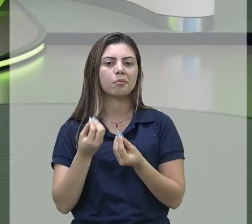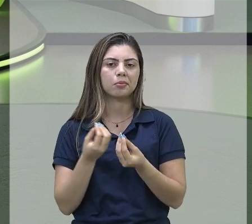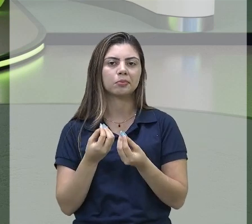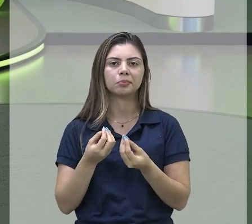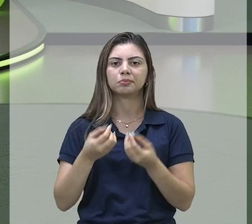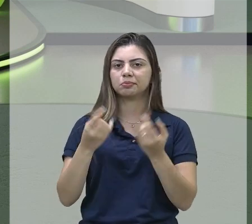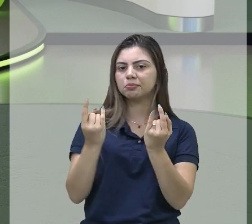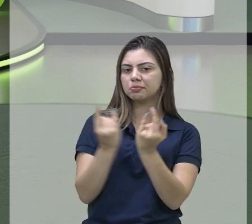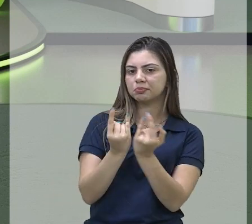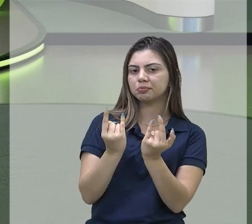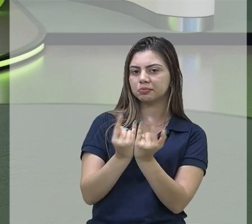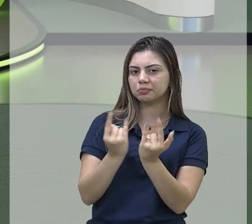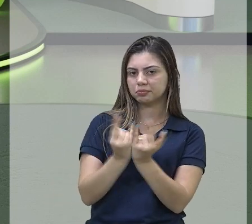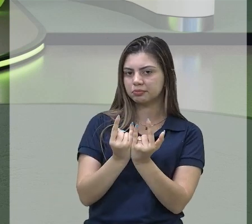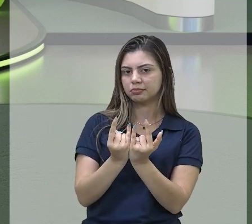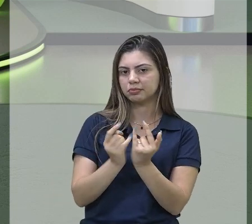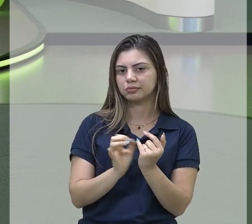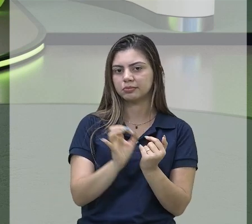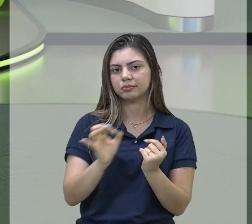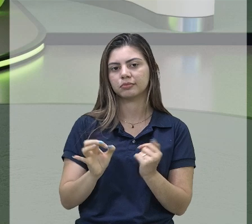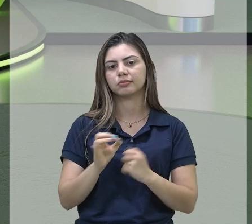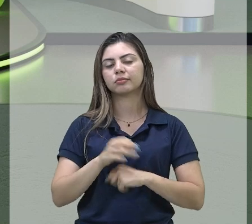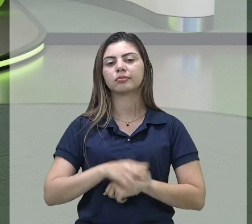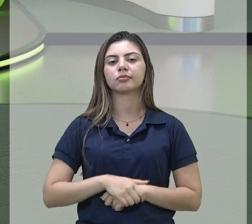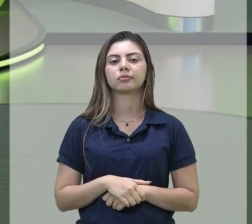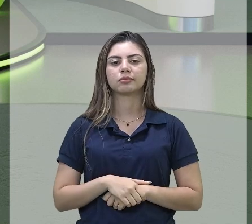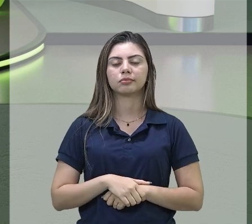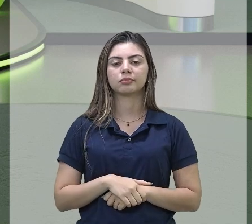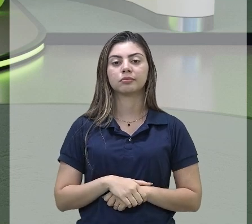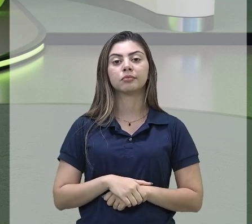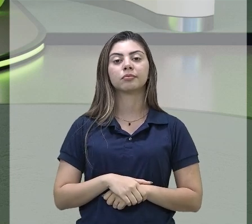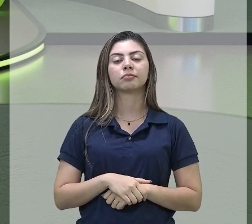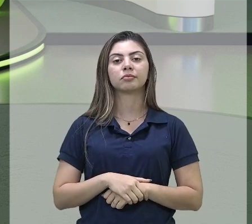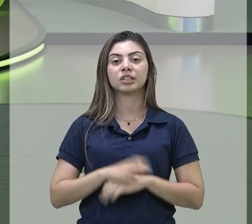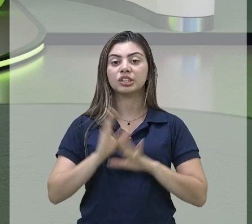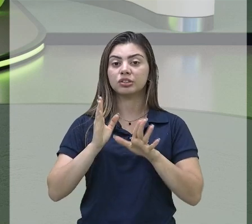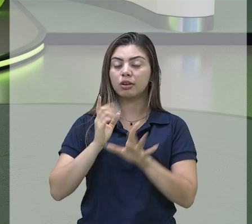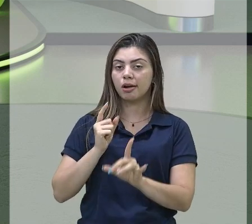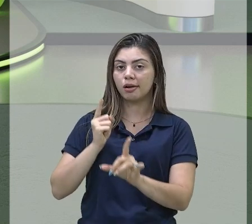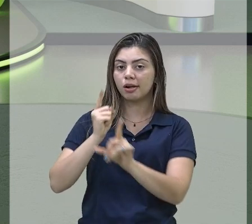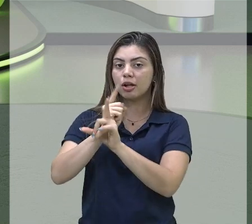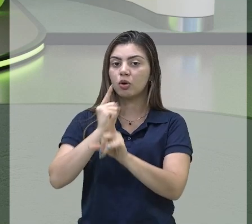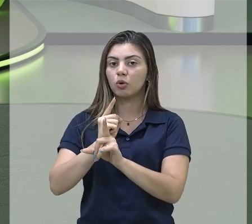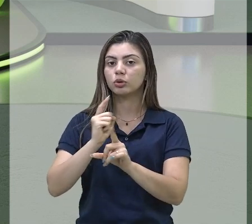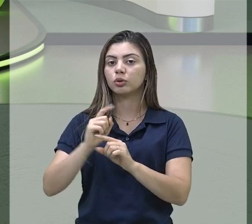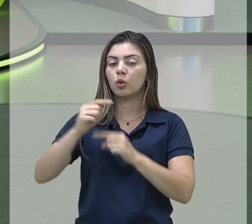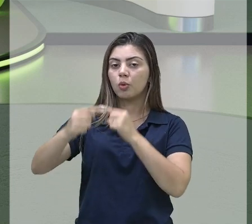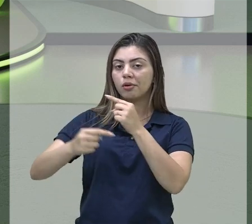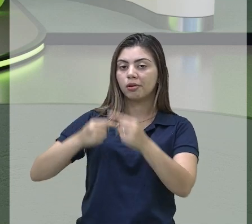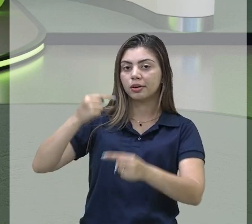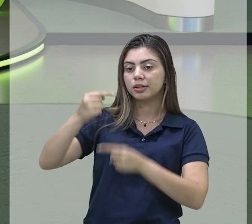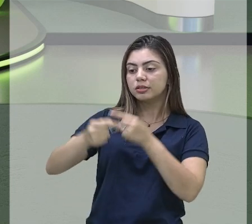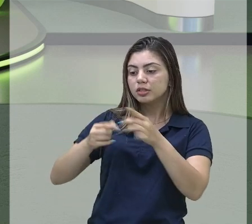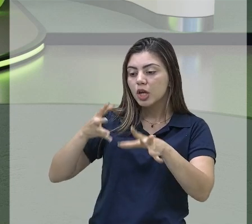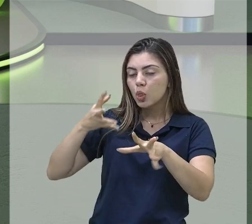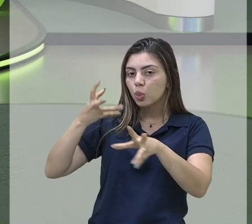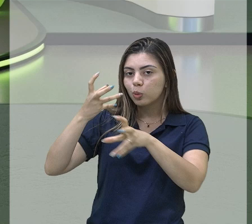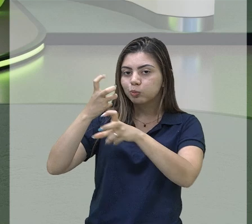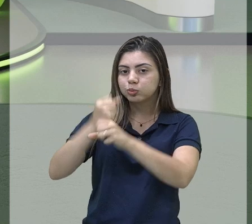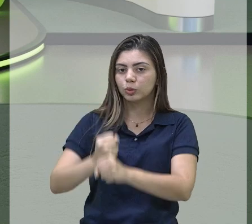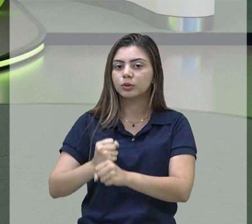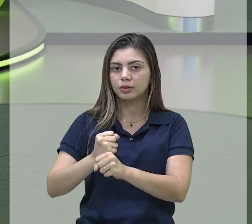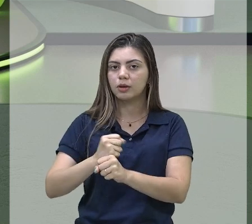3. E somando, ou, aliás, não é somando, e encontrando a resistência total